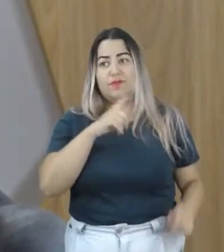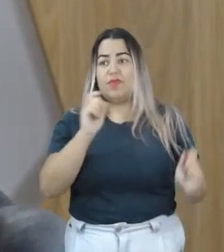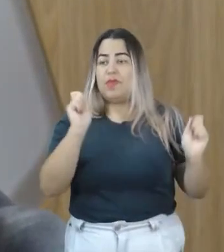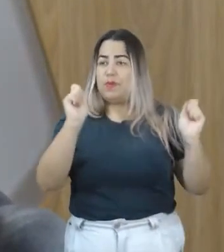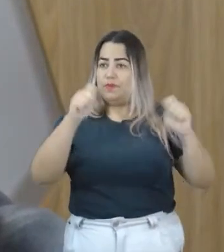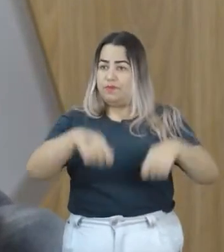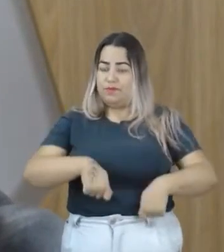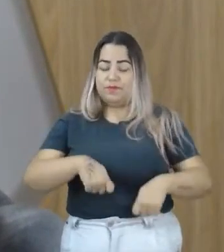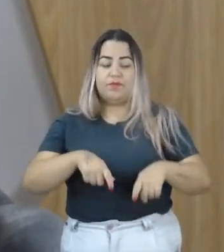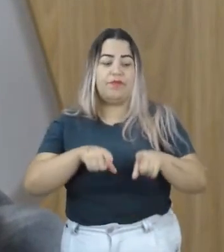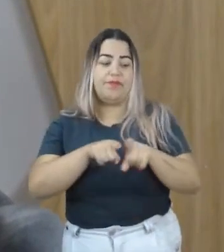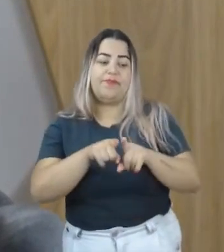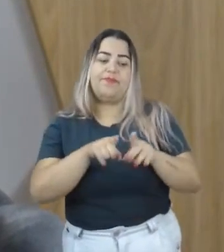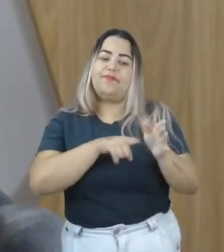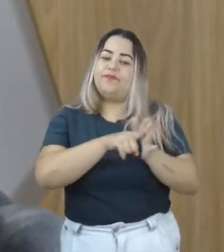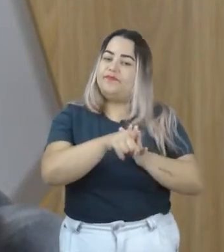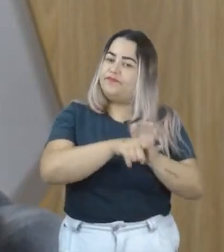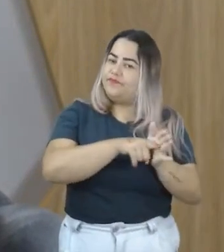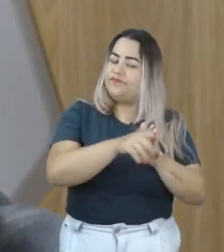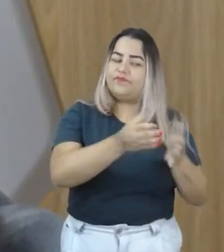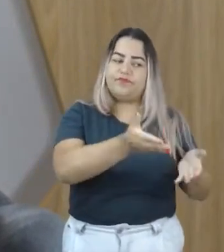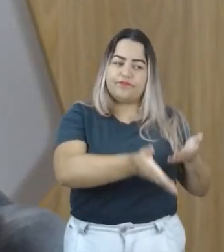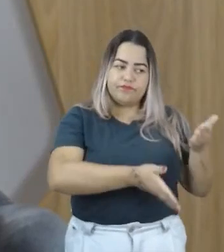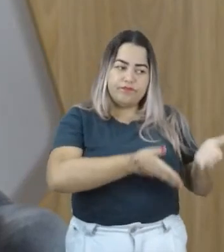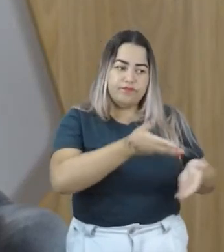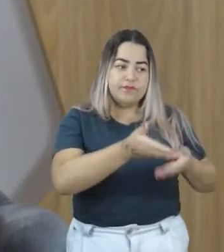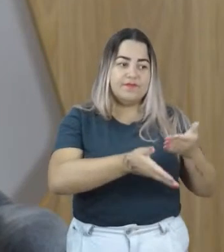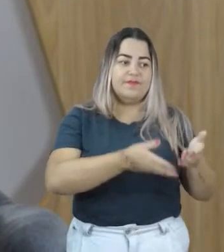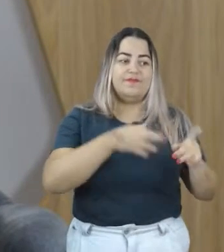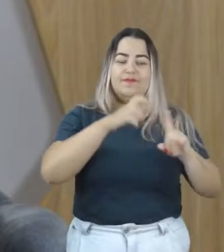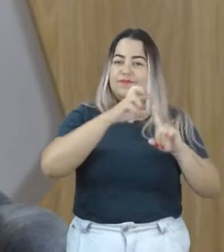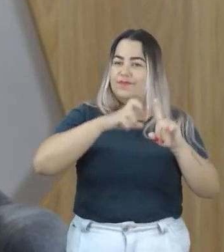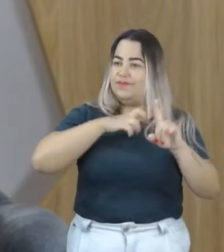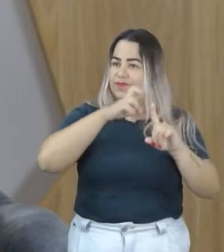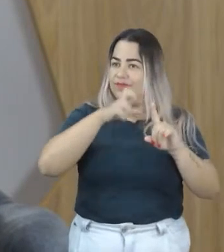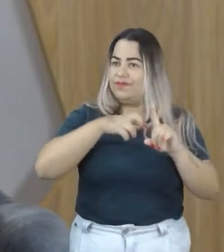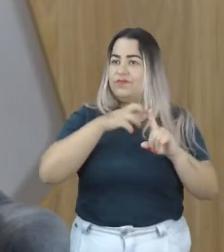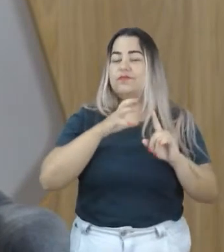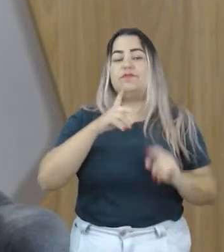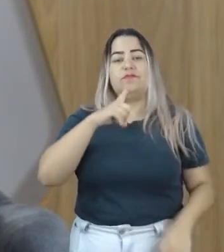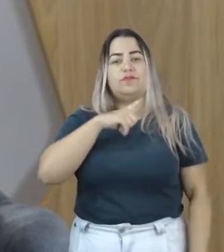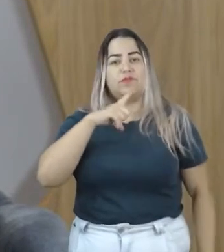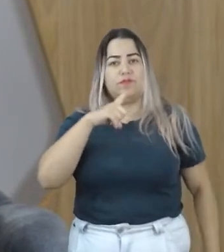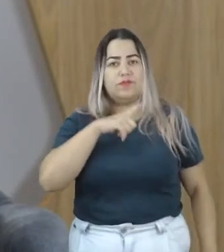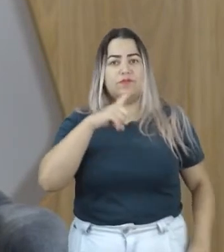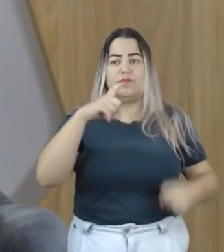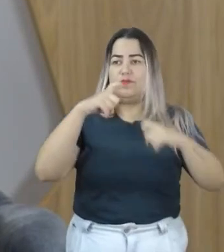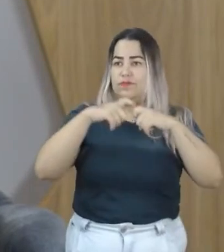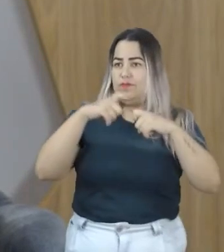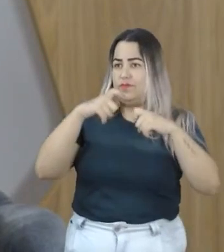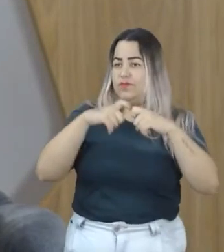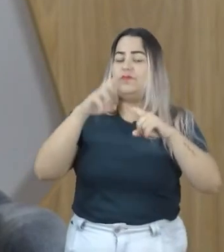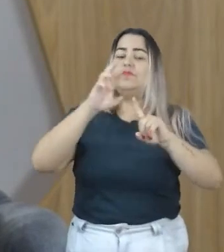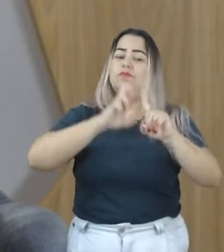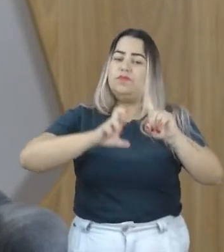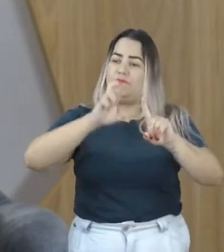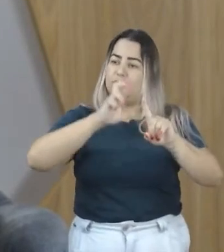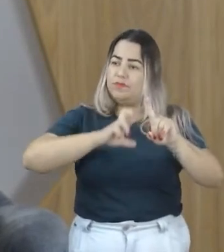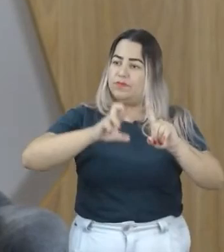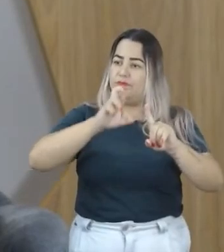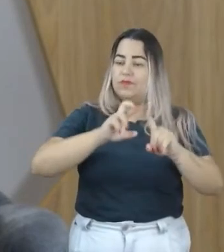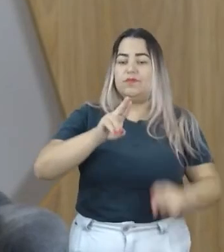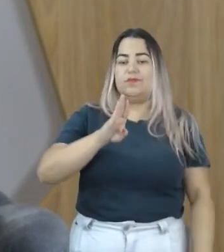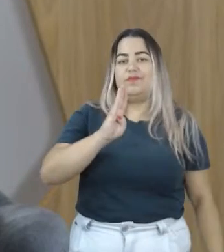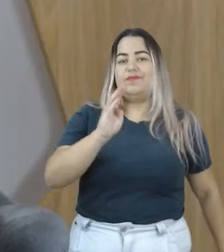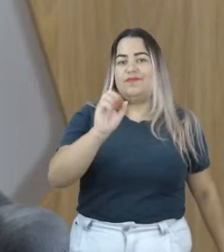rastreamento regular, que nós podemos controlar também na atenção básica. Então, ter um médico na atenção básica de saúde, ter um posto de